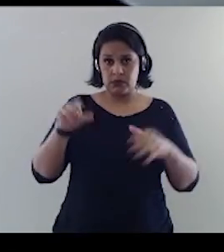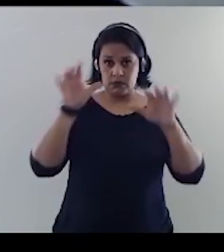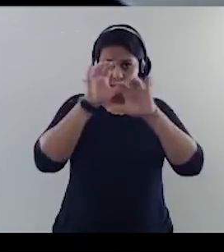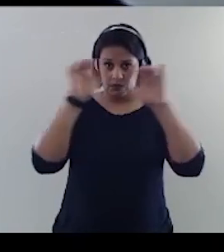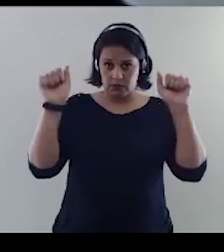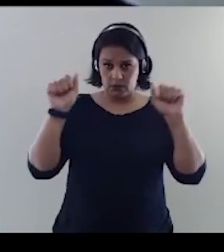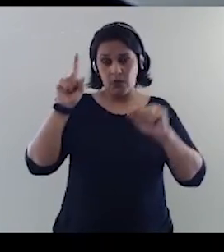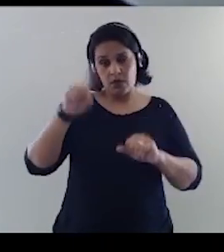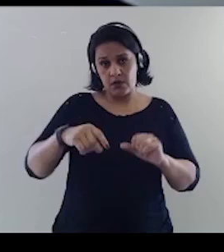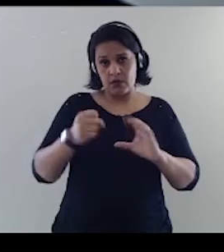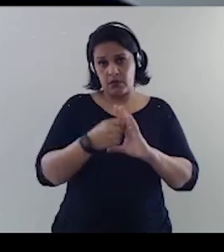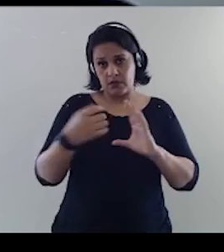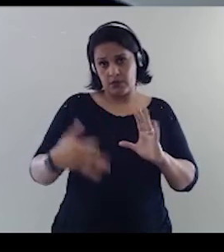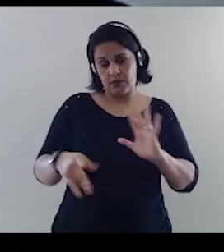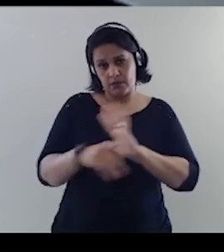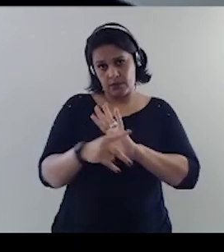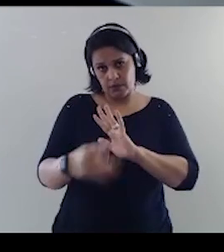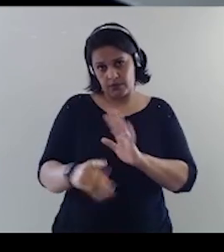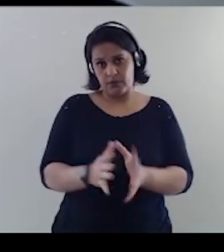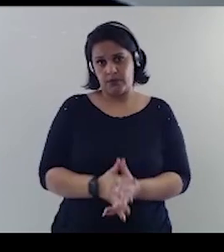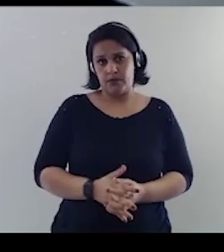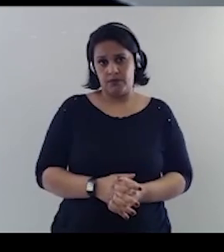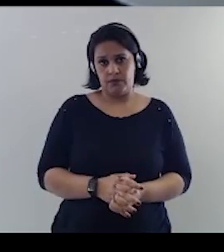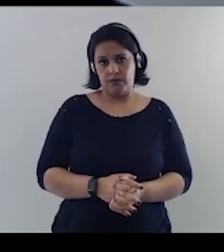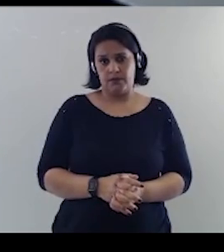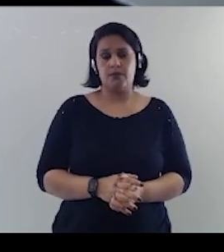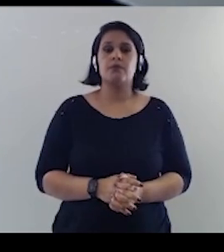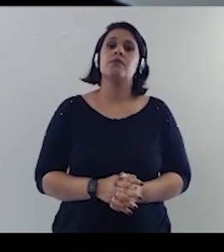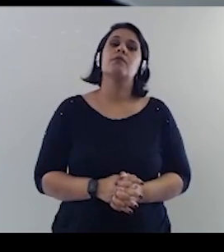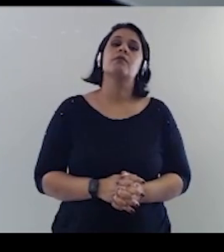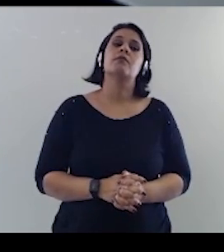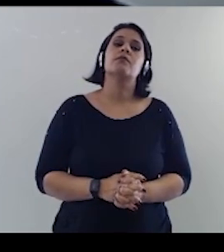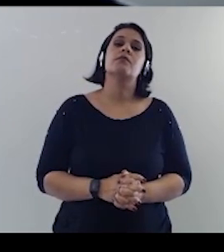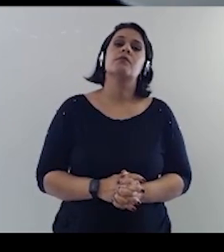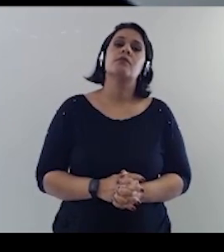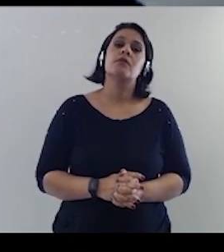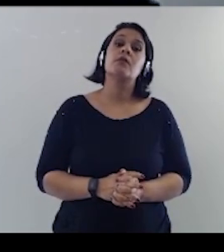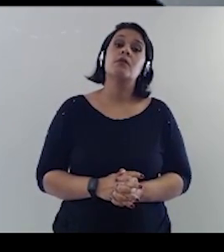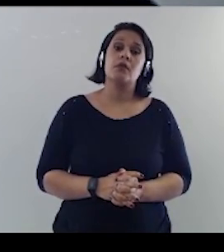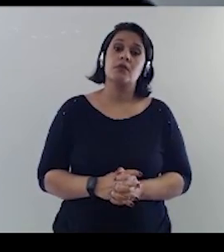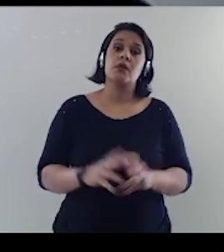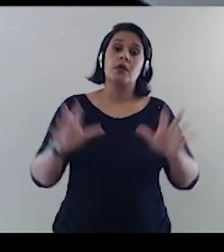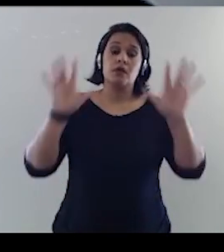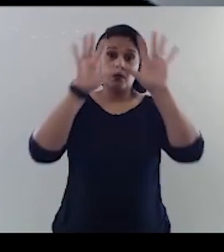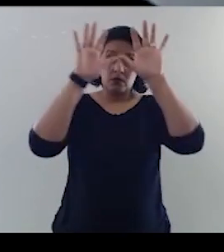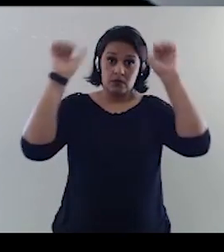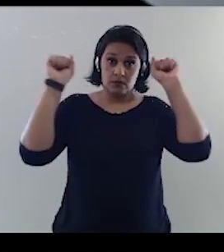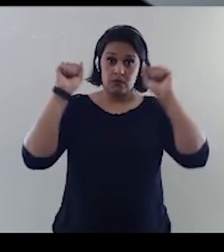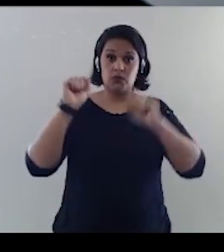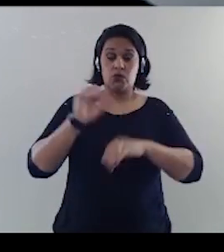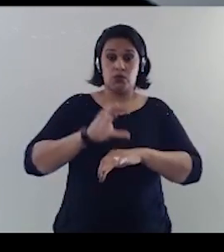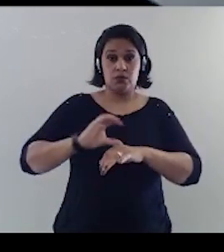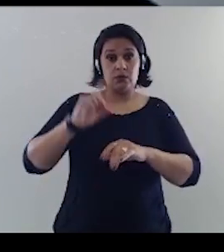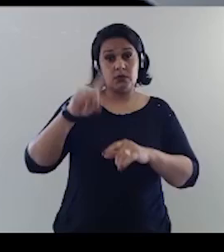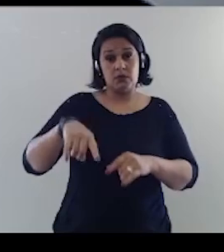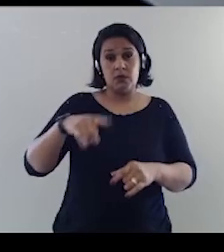uma característica. Mesmo sem positivação do precedente, o Tribunal Constitucional Português é muito fiel às suas próprias orientações no